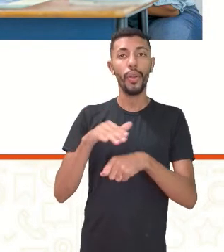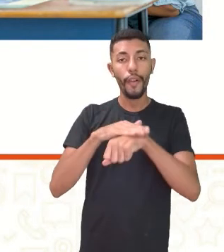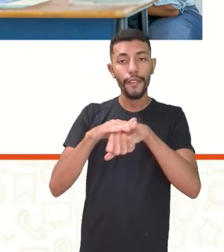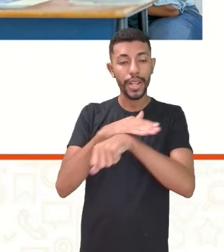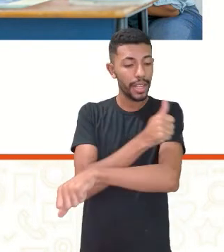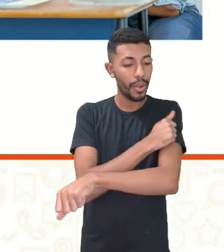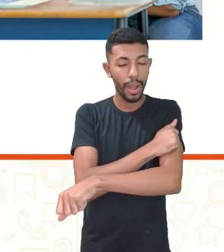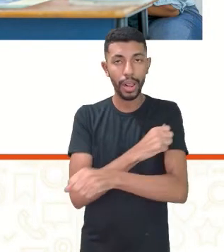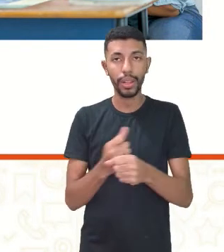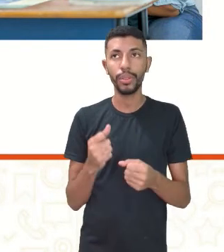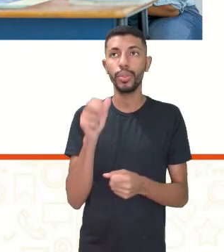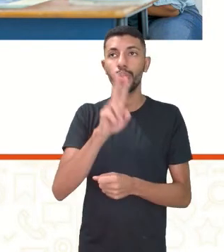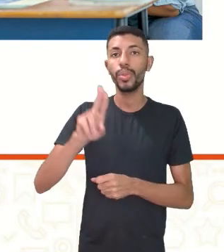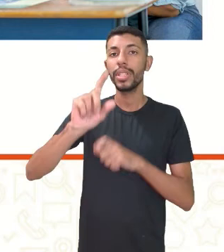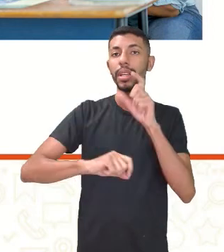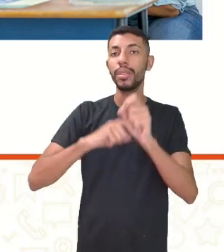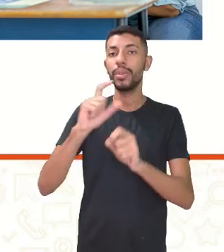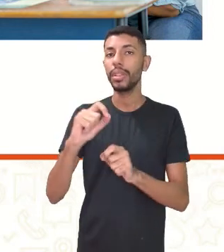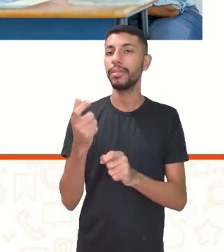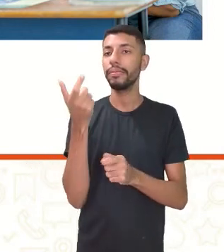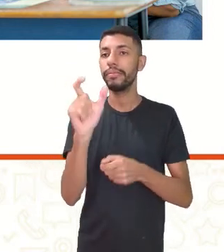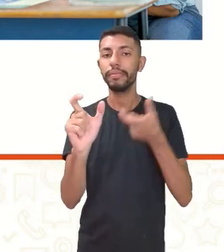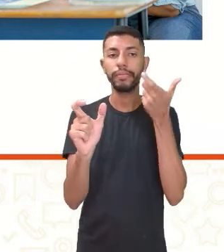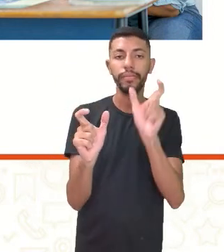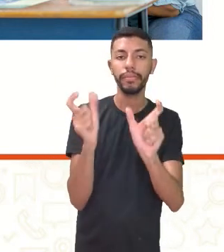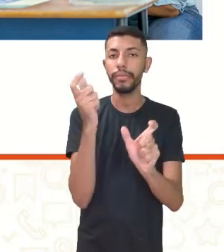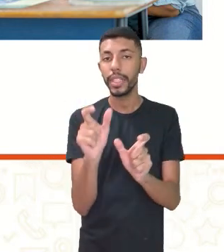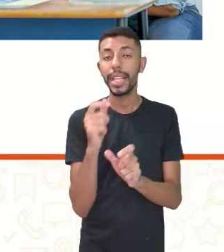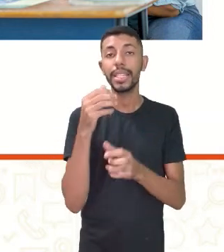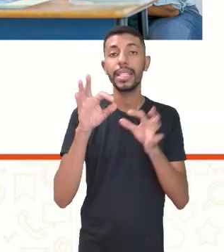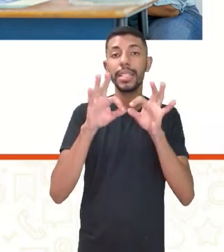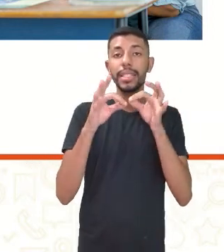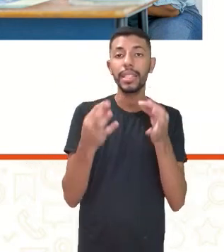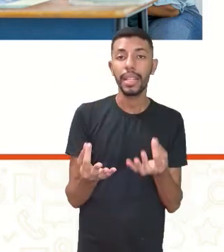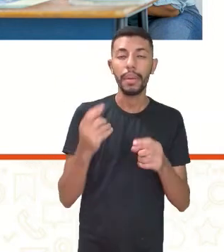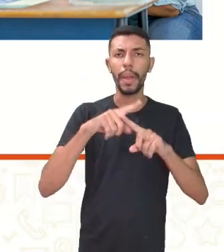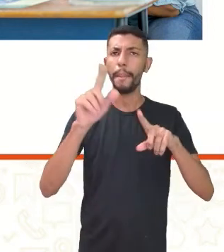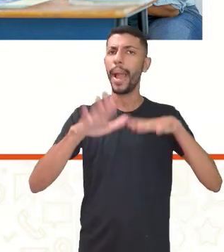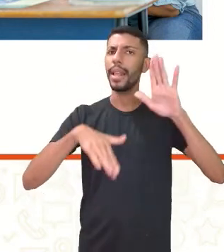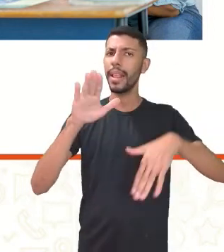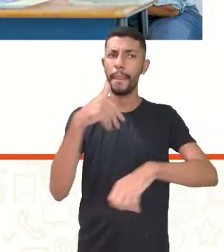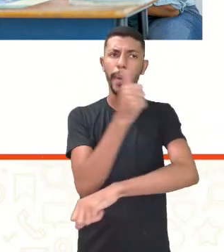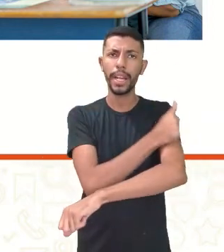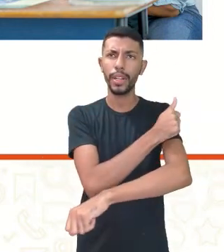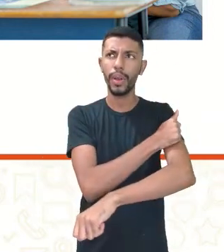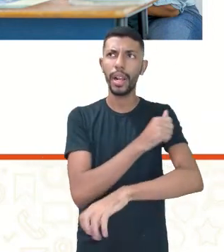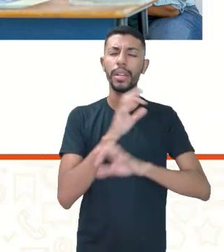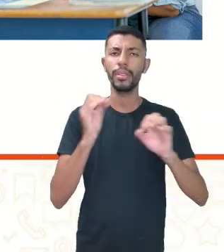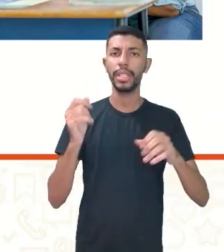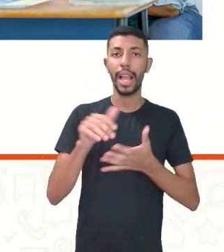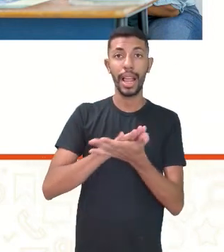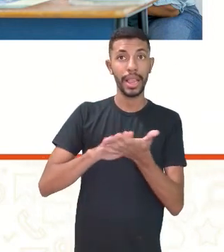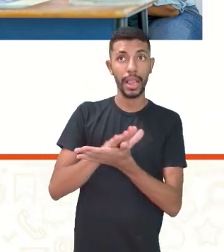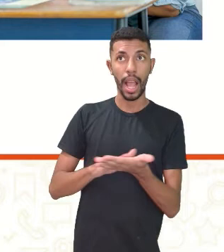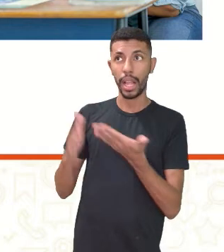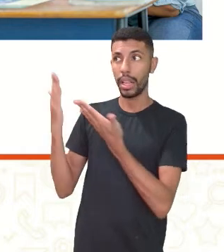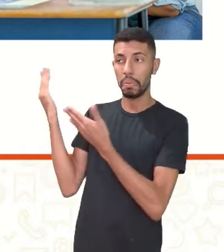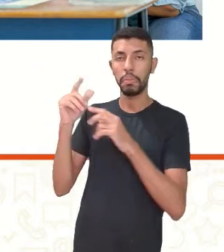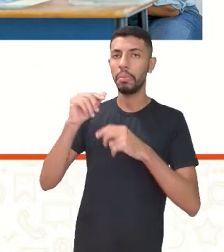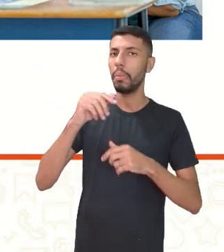Agora, sempre depende do seu estudante. Nada aqui é pronto para poder